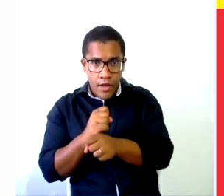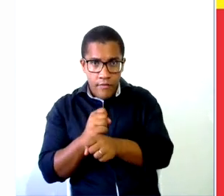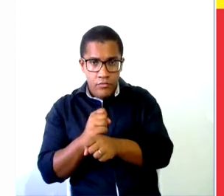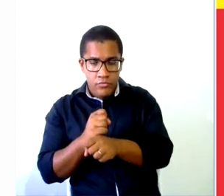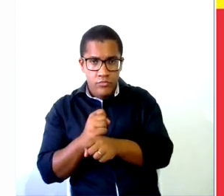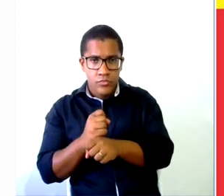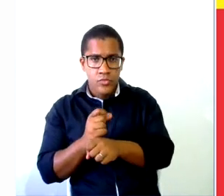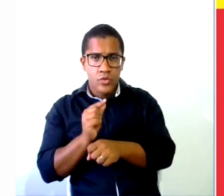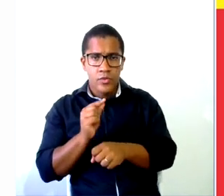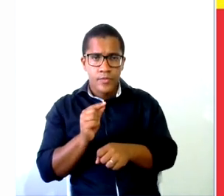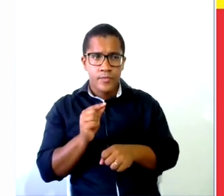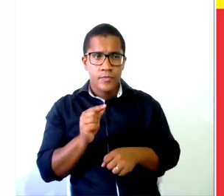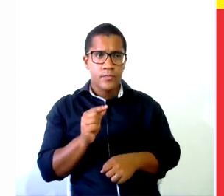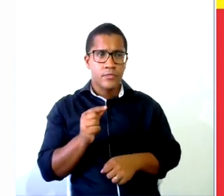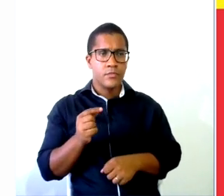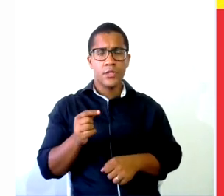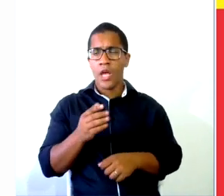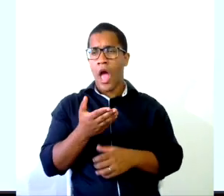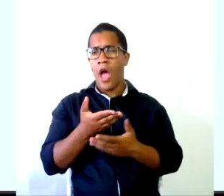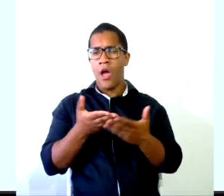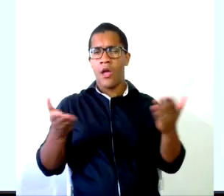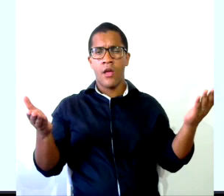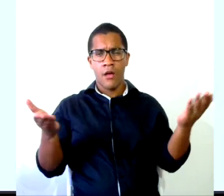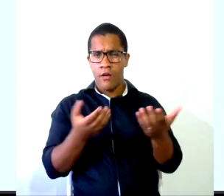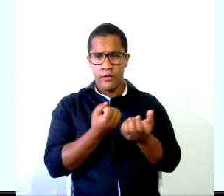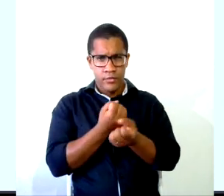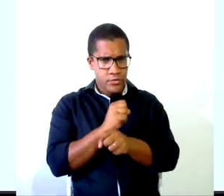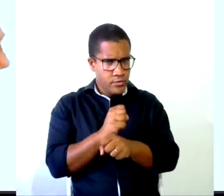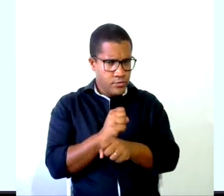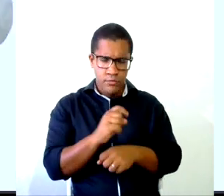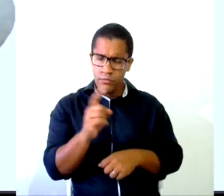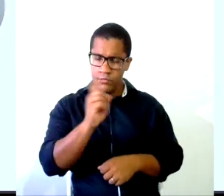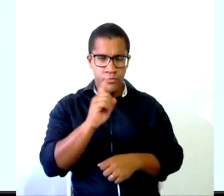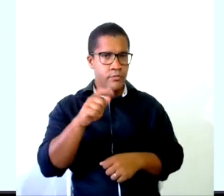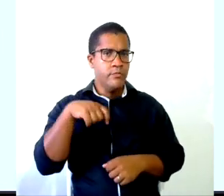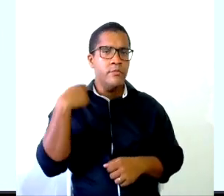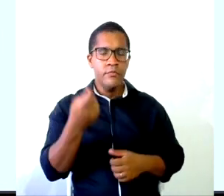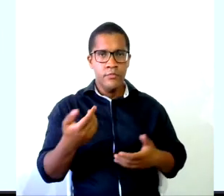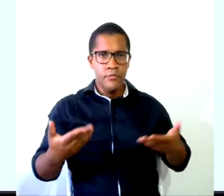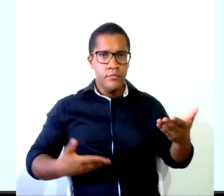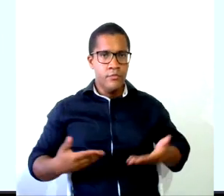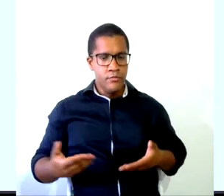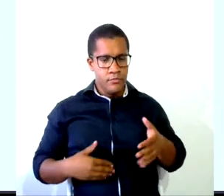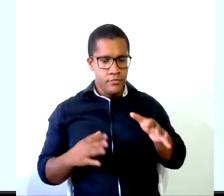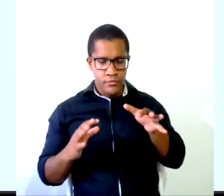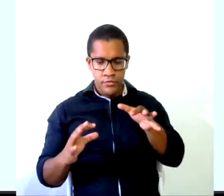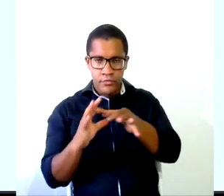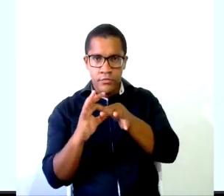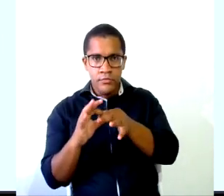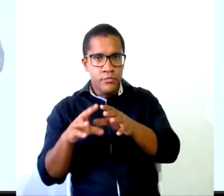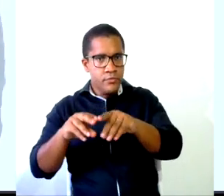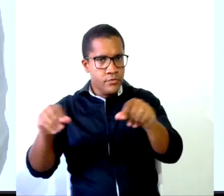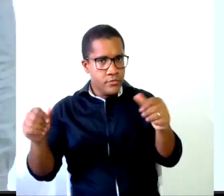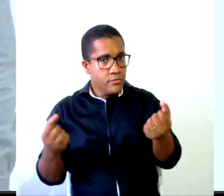substituiu a escravidão. Ou seja, agora vocês não são mais escravos, são servos presos à